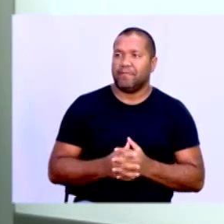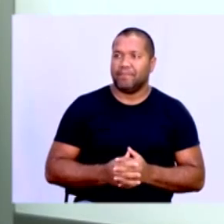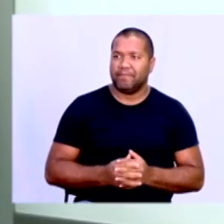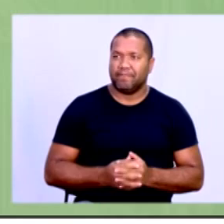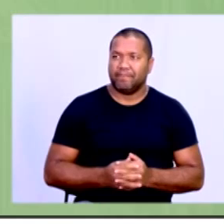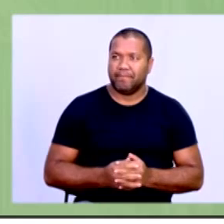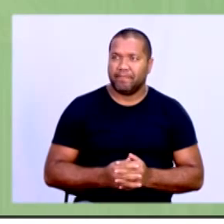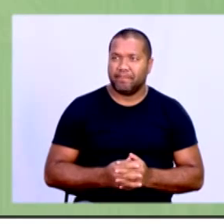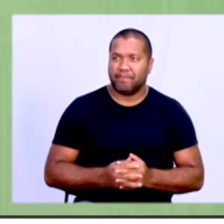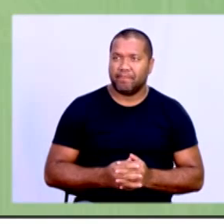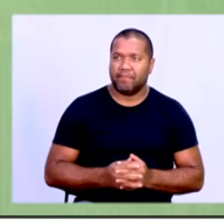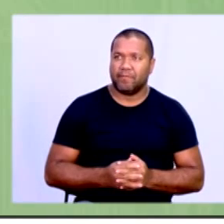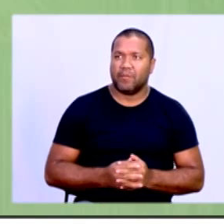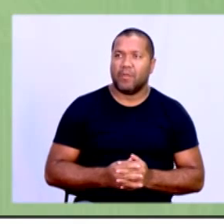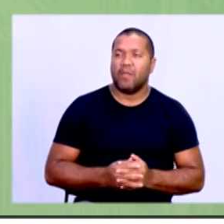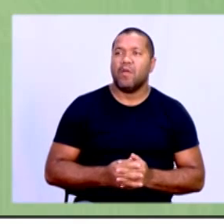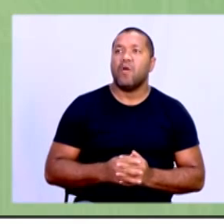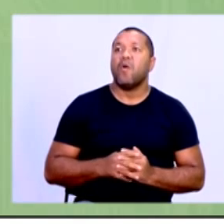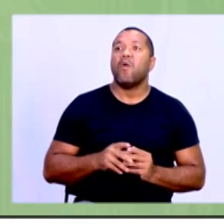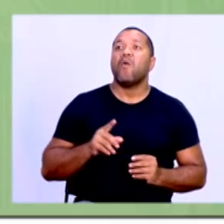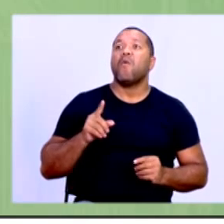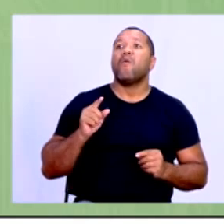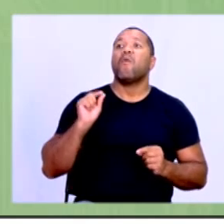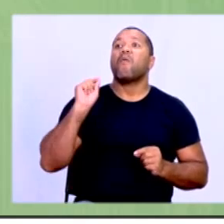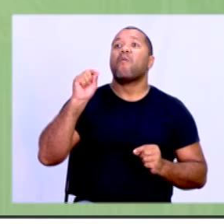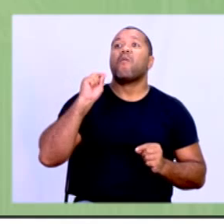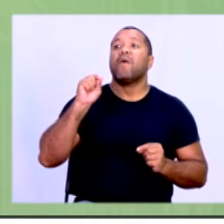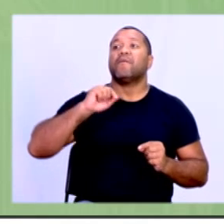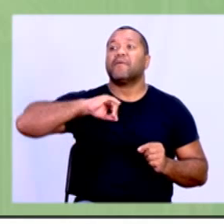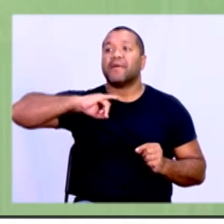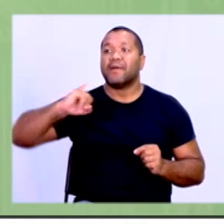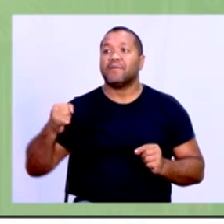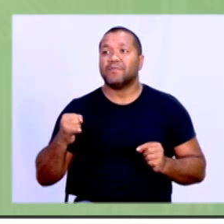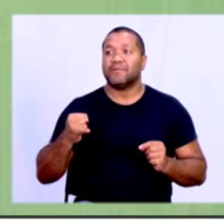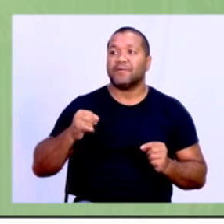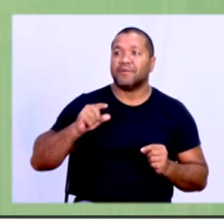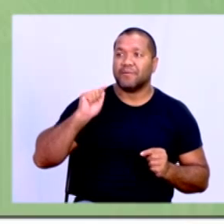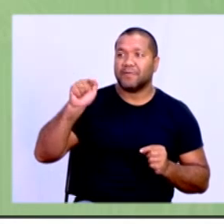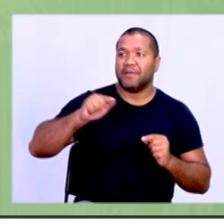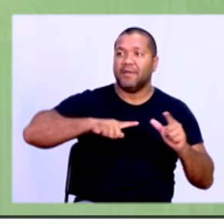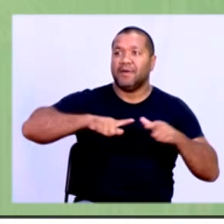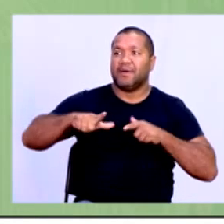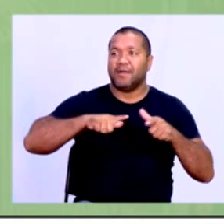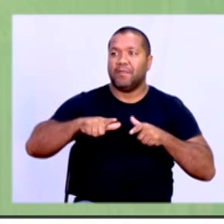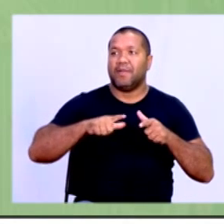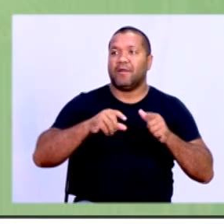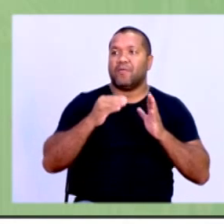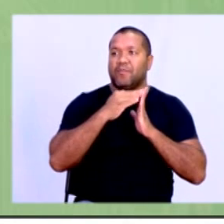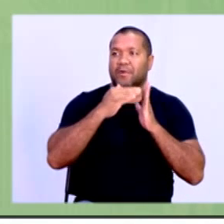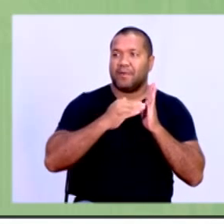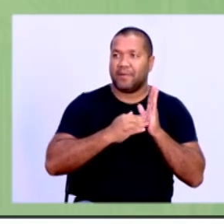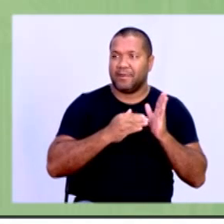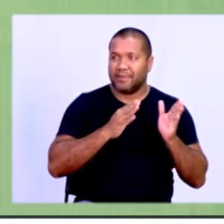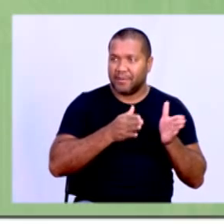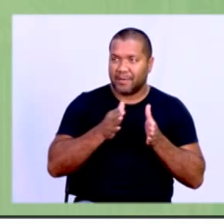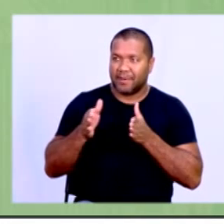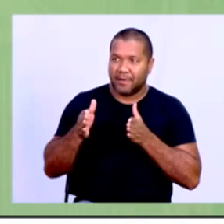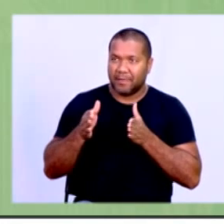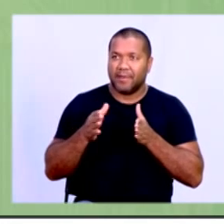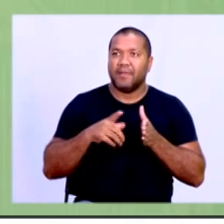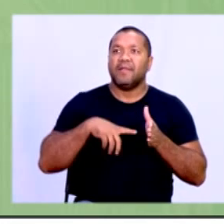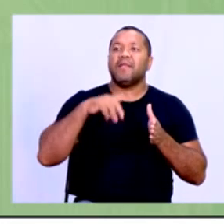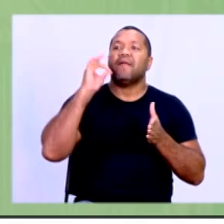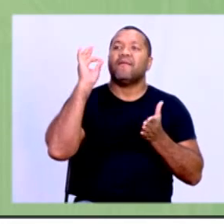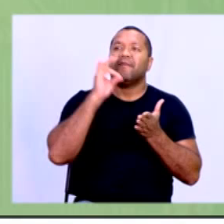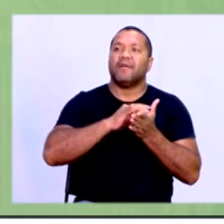Seguindo aqui, né? Então, quais são os benefícios da programação em camadas, né? Ela é um